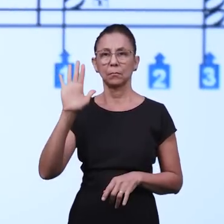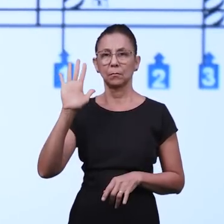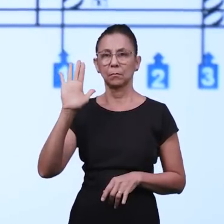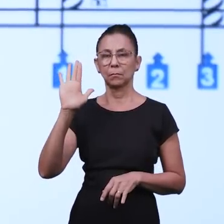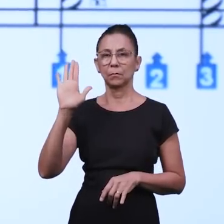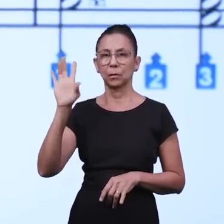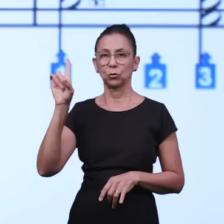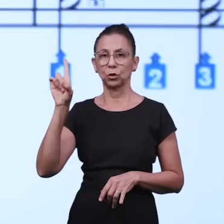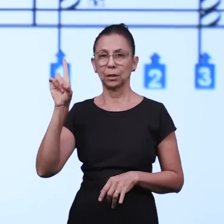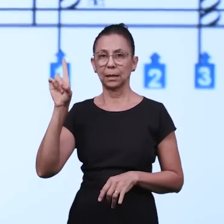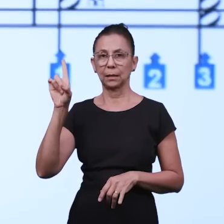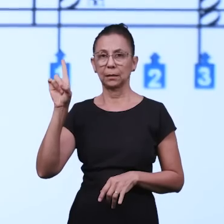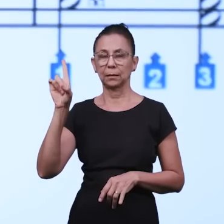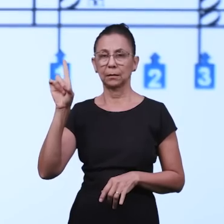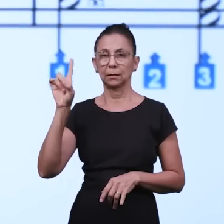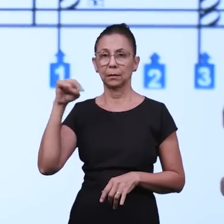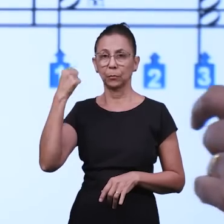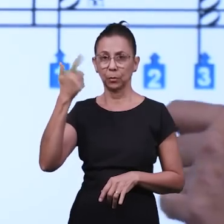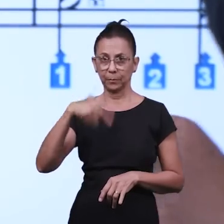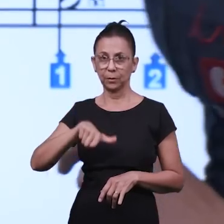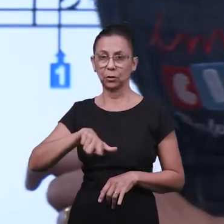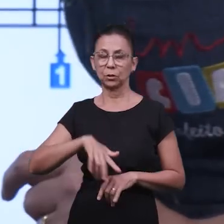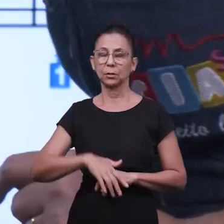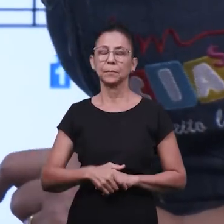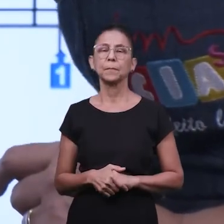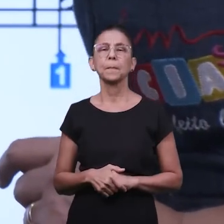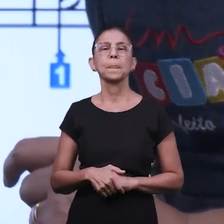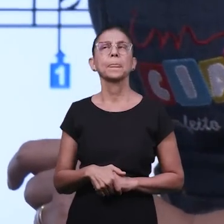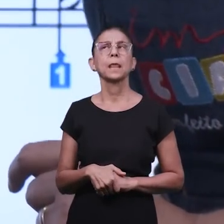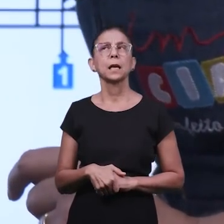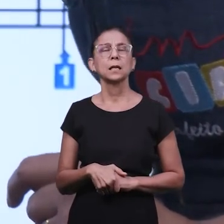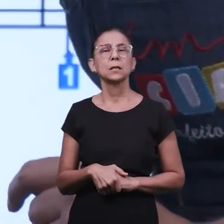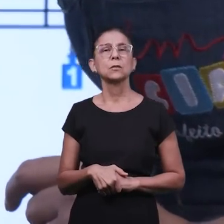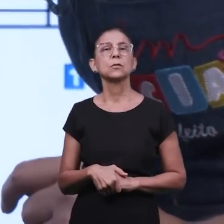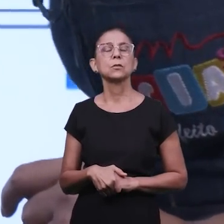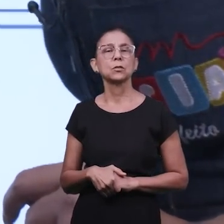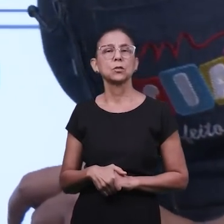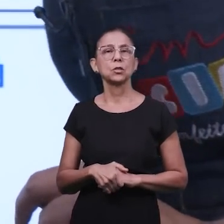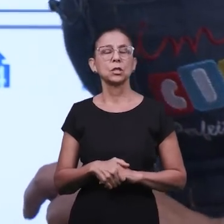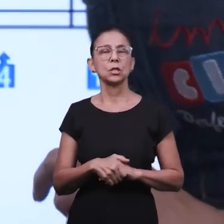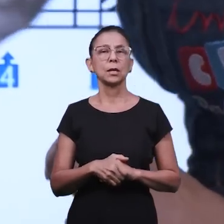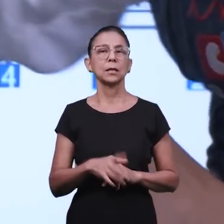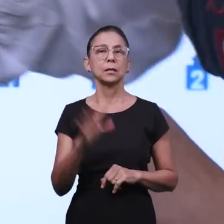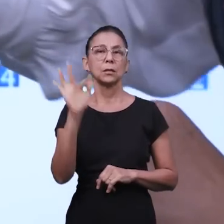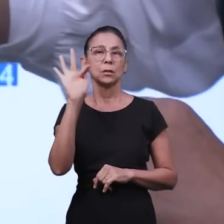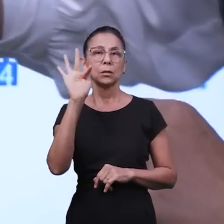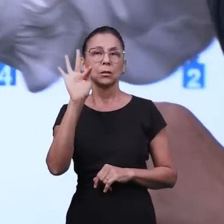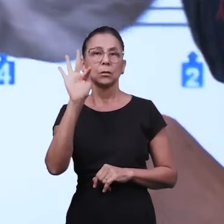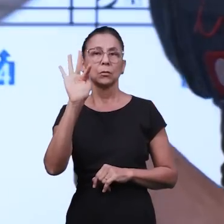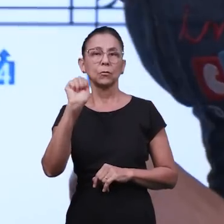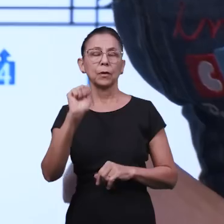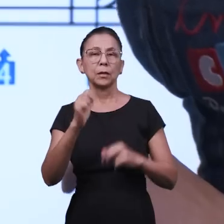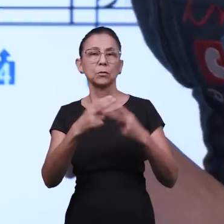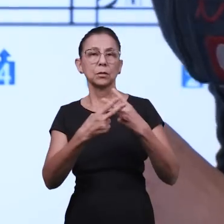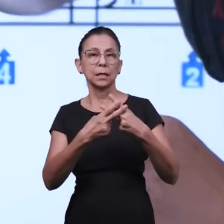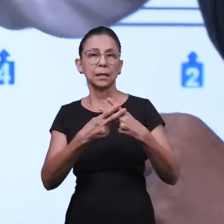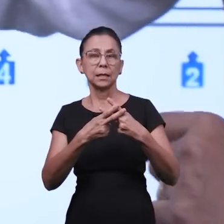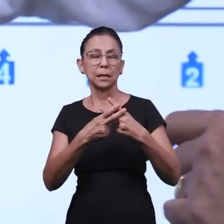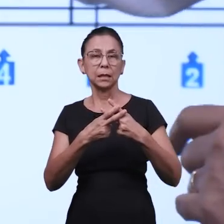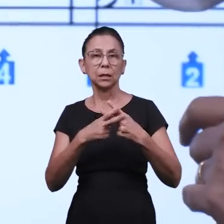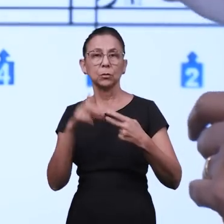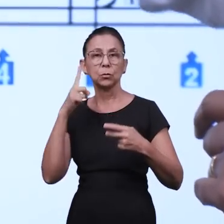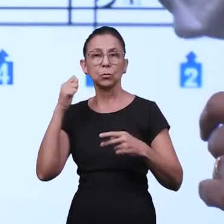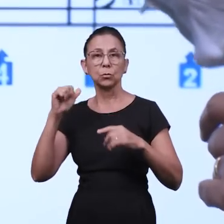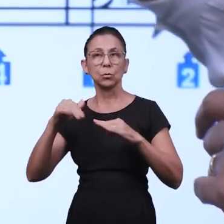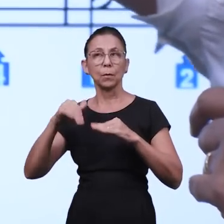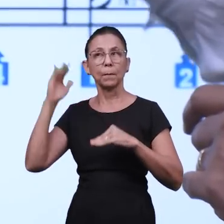direita. Depois vou passar novamente. Nós já sabemos que está no tom de sol maior, tem o Fá sustenido, quatro